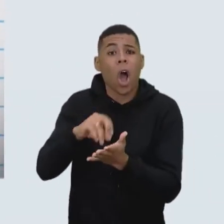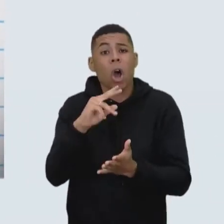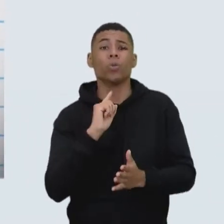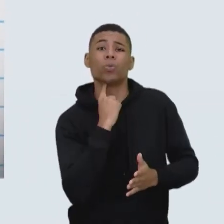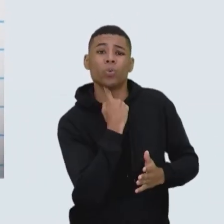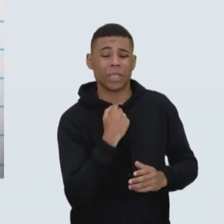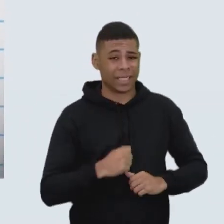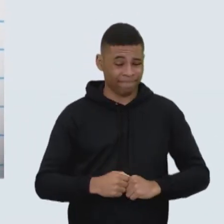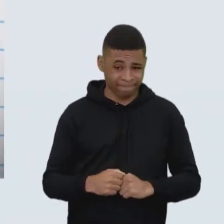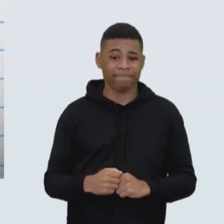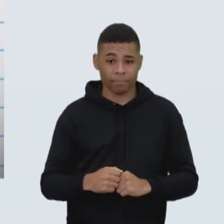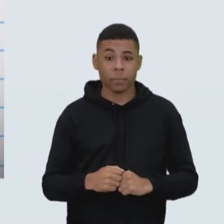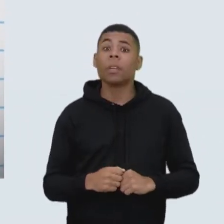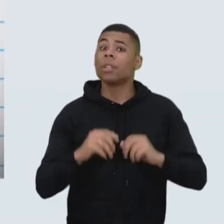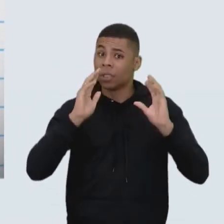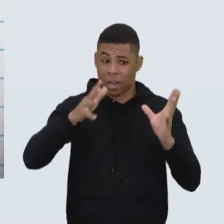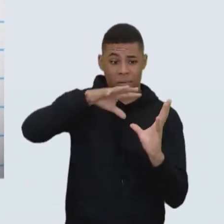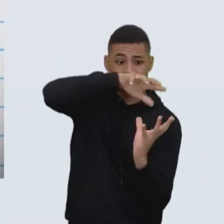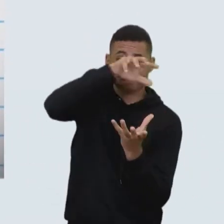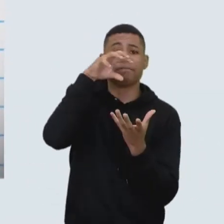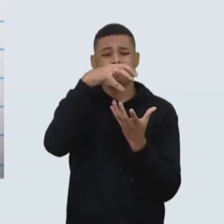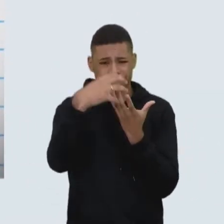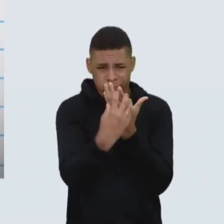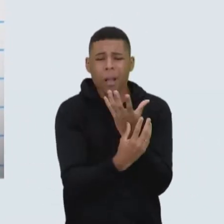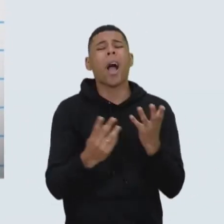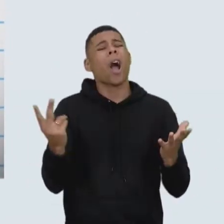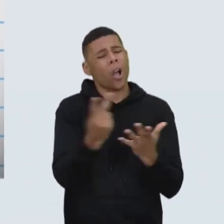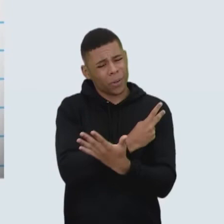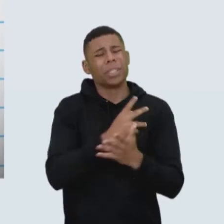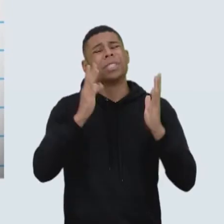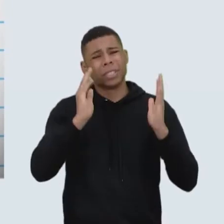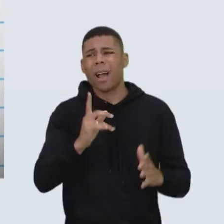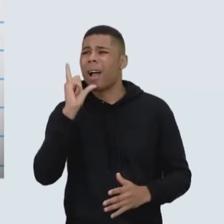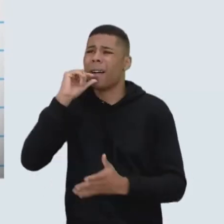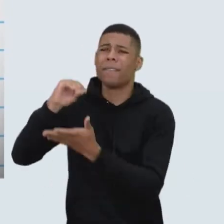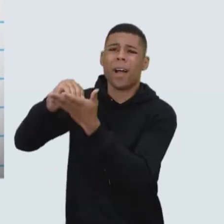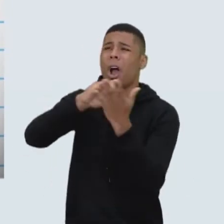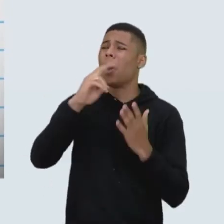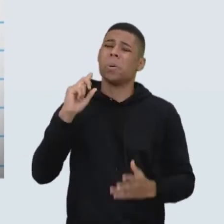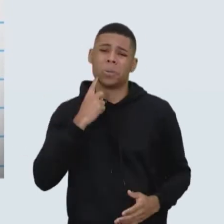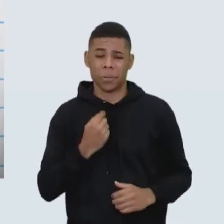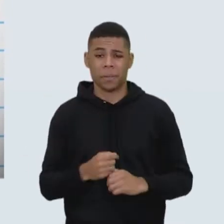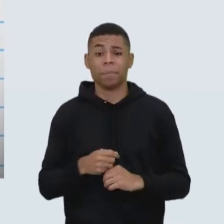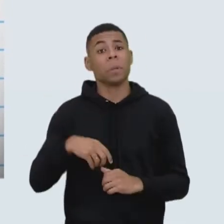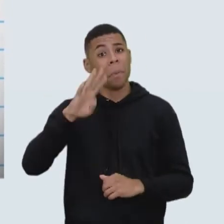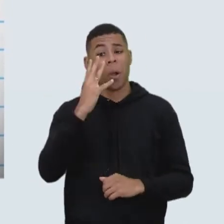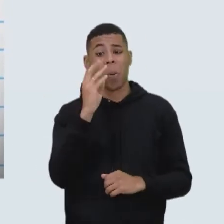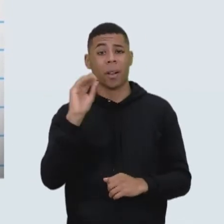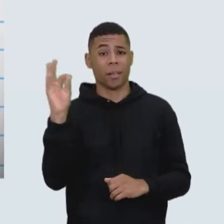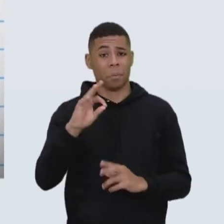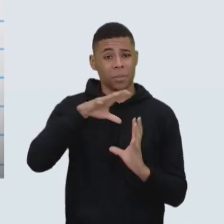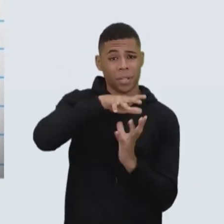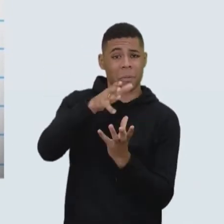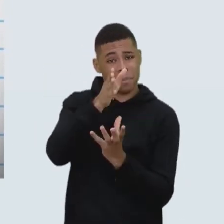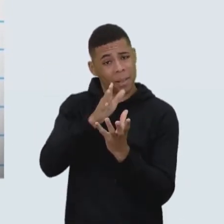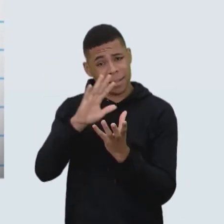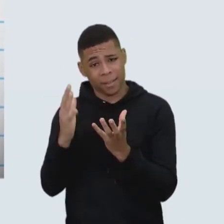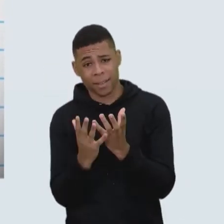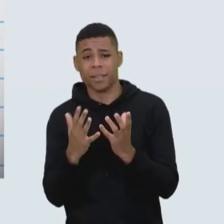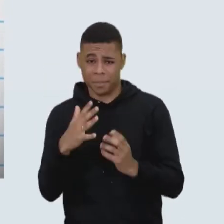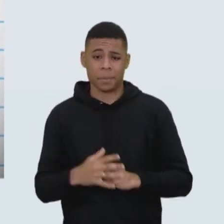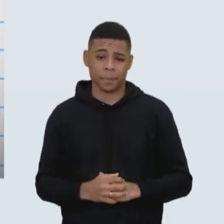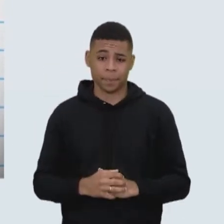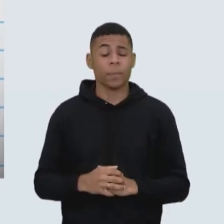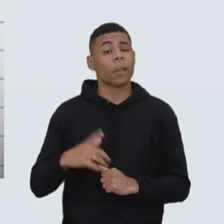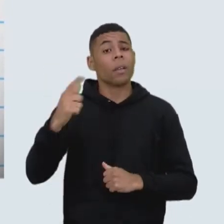afeta quase todos os continentes e mais de 40% da população do nosso planeta. Essas pessoas habitam regiões onde a oferta anual